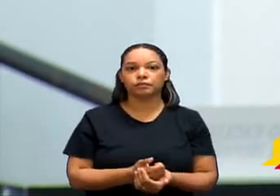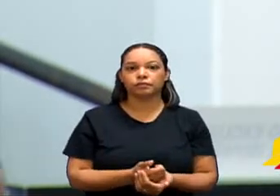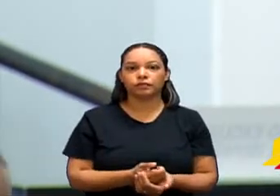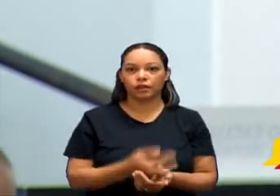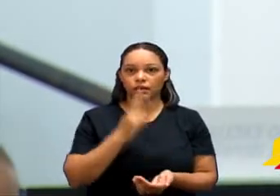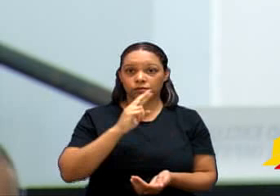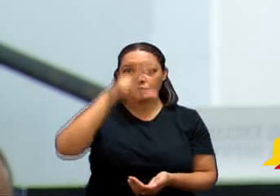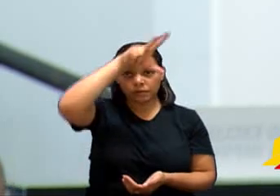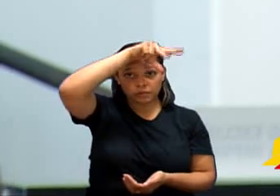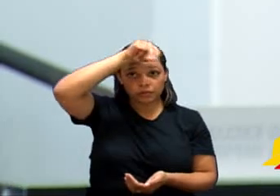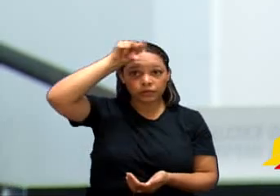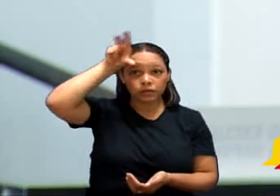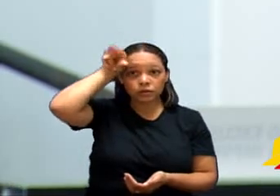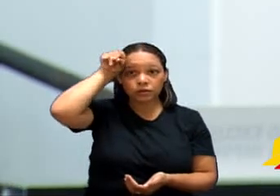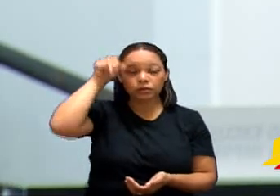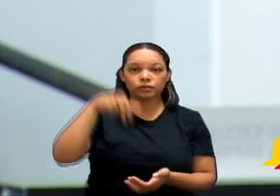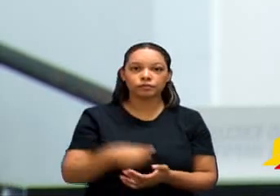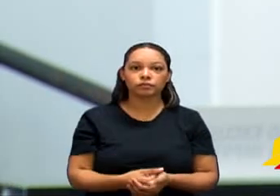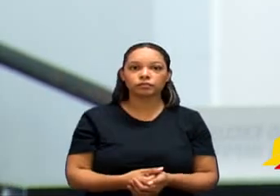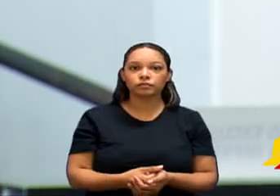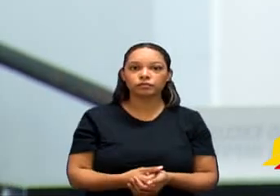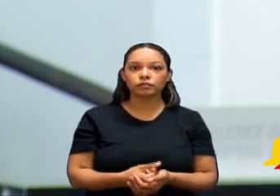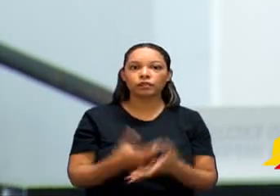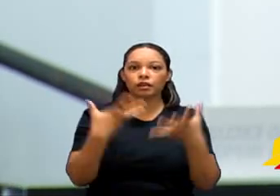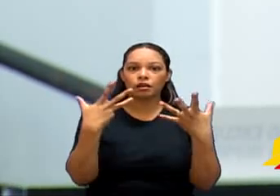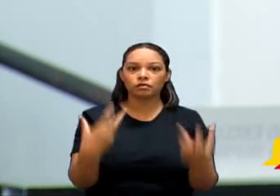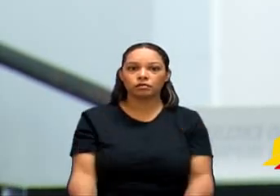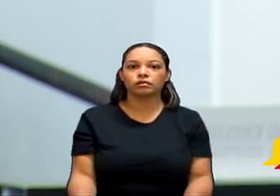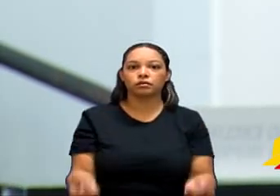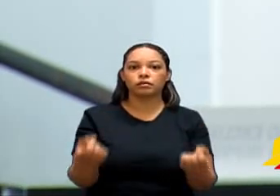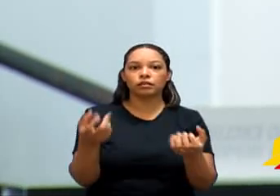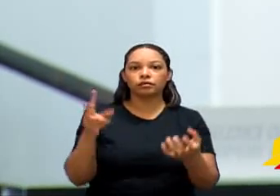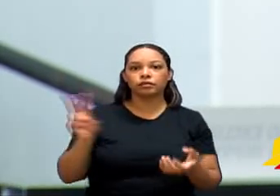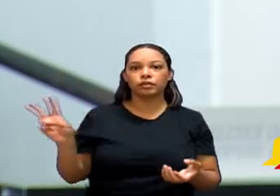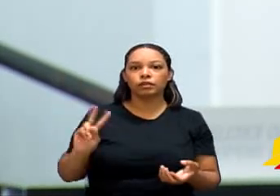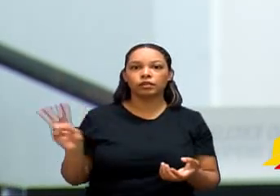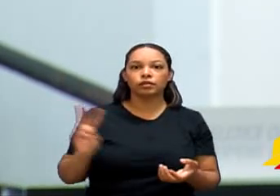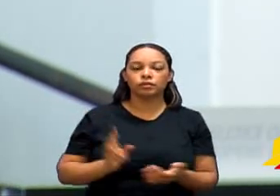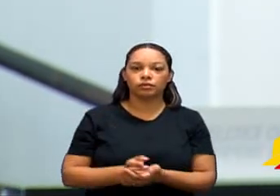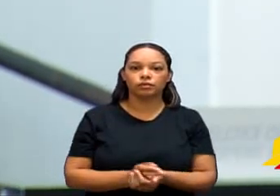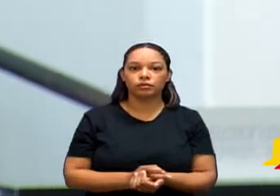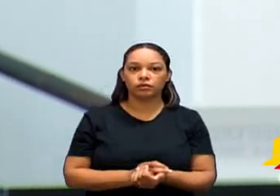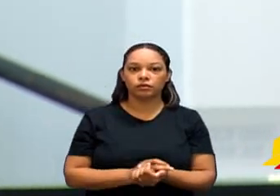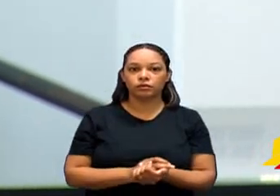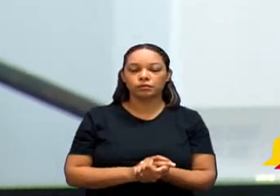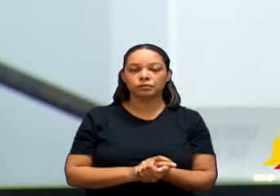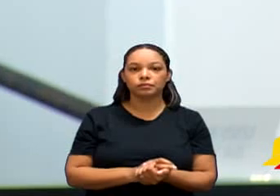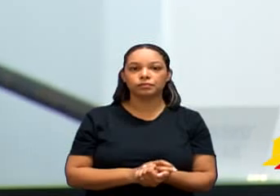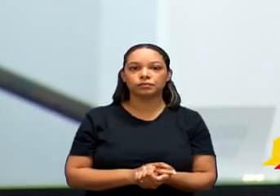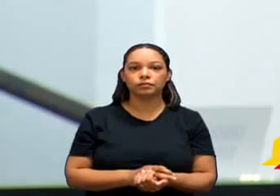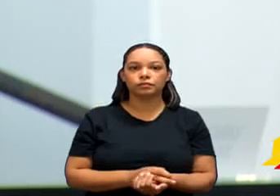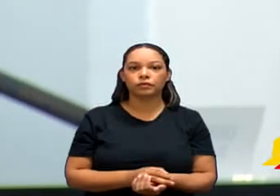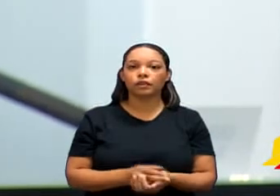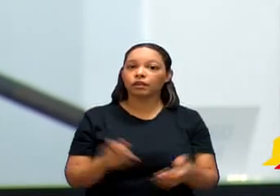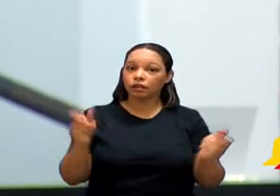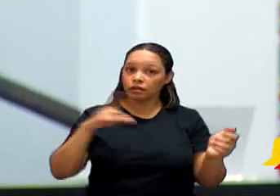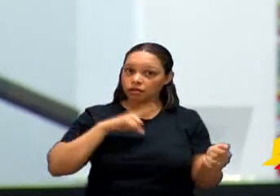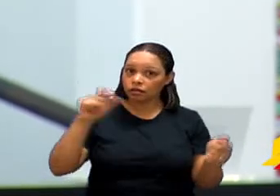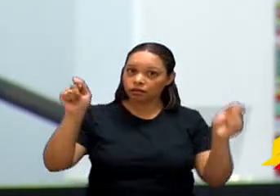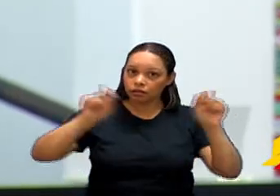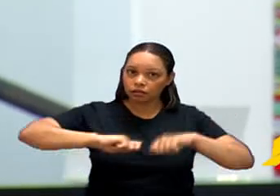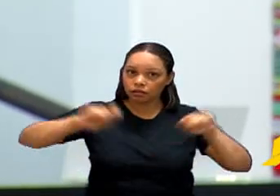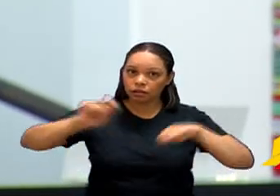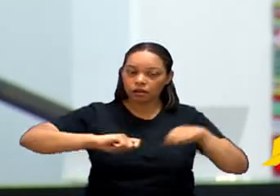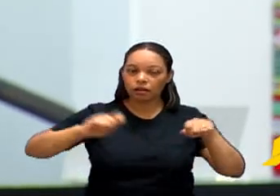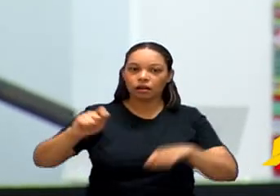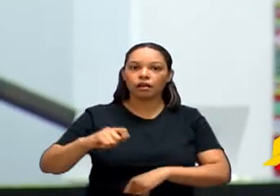nobre vereador Fausto Pérez, e aprovado por esse legislativo, no qual solicita informações sobre a possibilidade de criar o parque ecológico